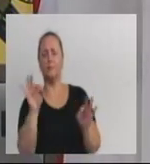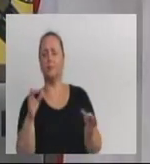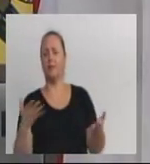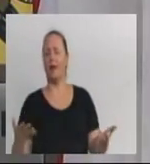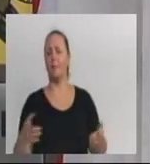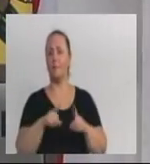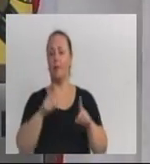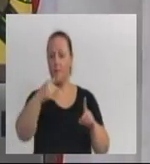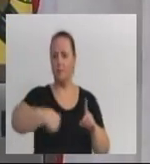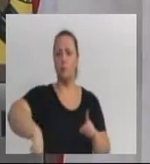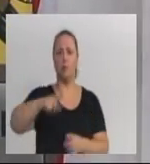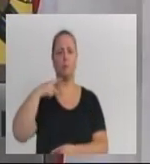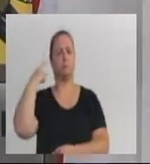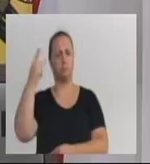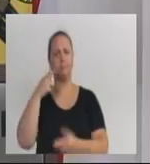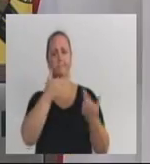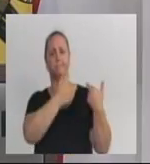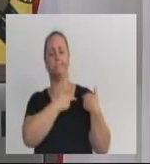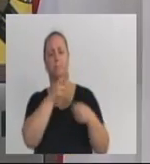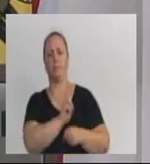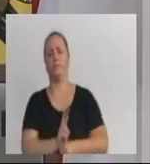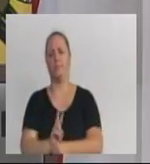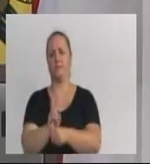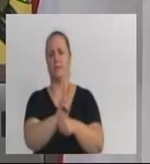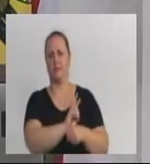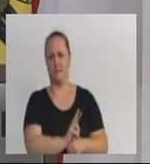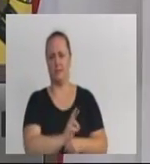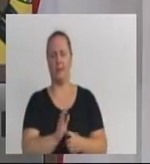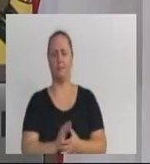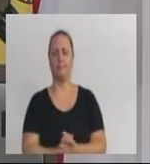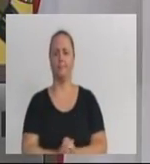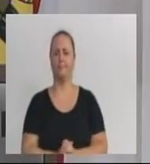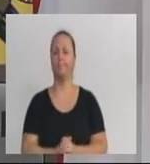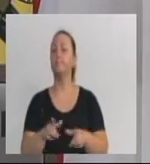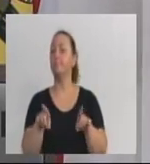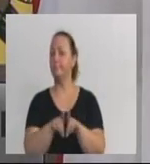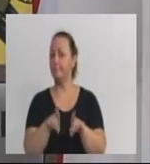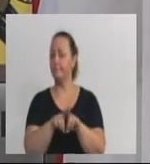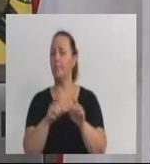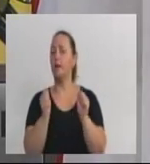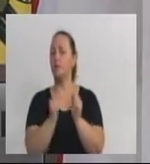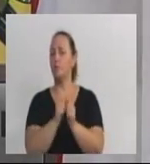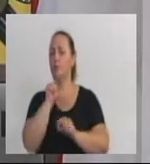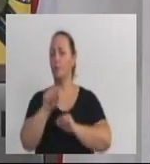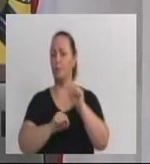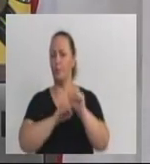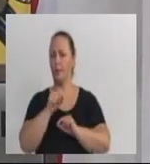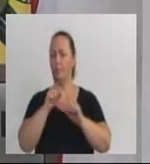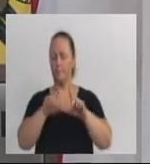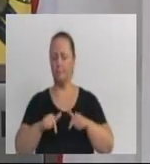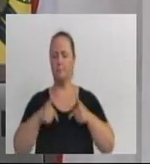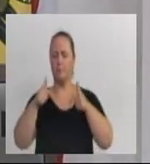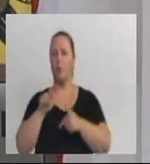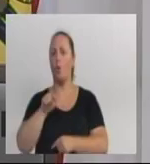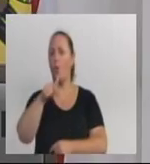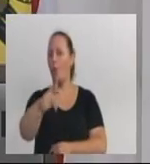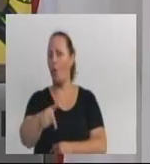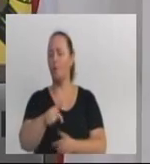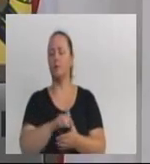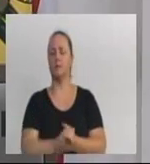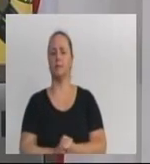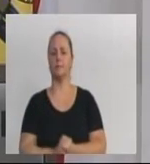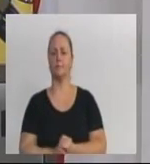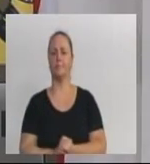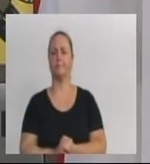E acresça-se a isto, senhoras e senhores, acresça-se a isto outras ações que são tomadas de forma deliberada,